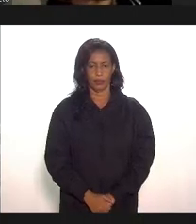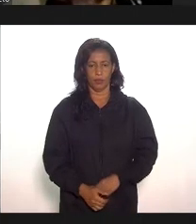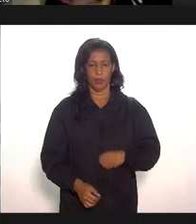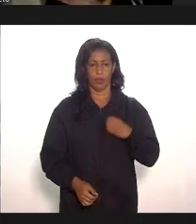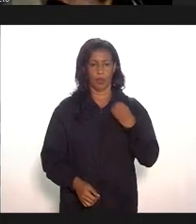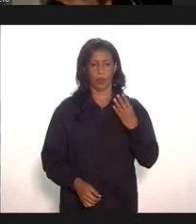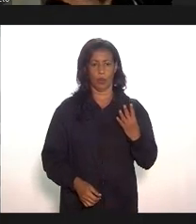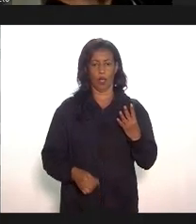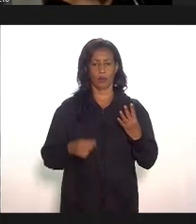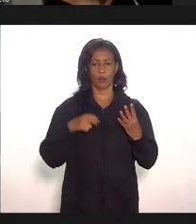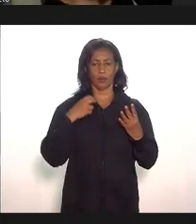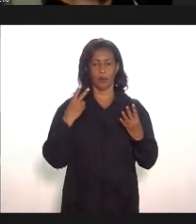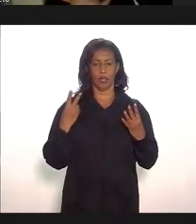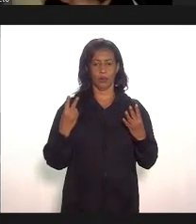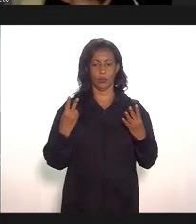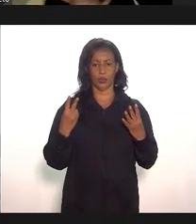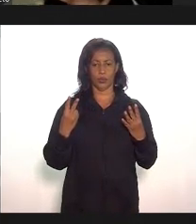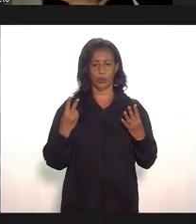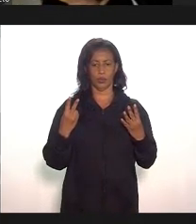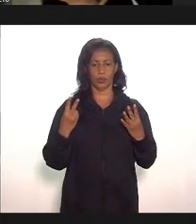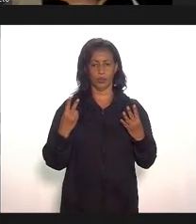4-2.